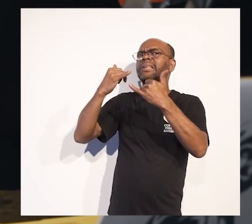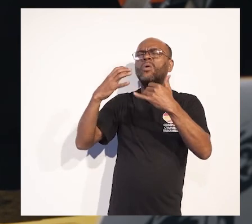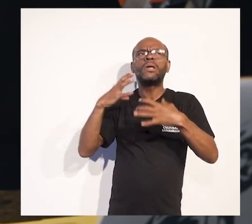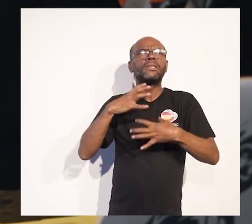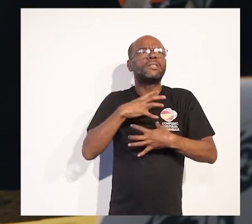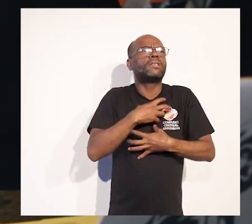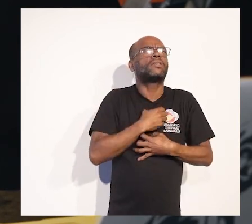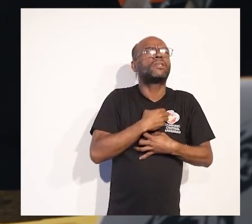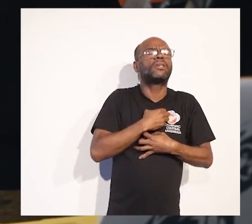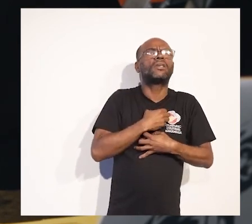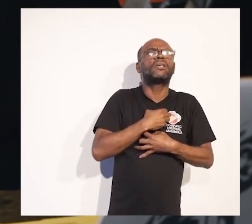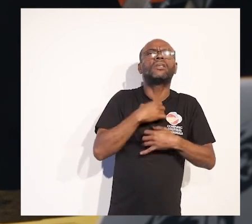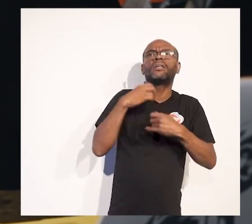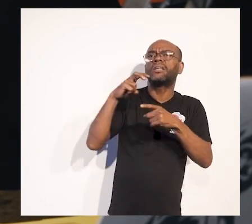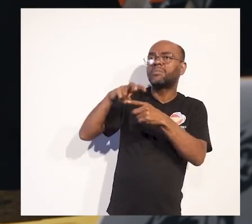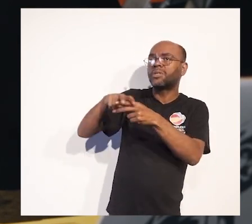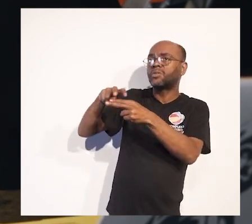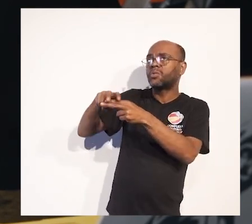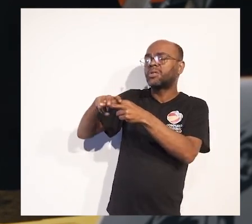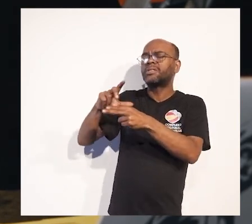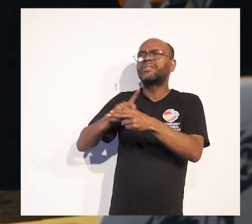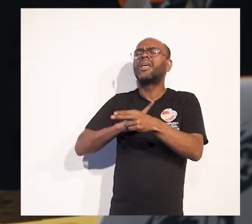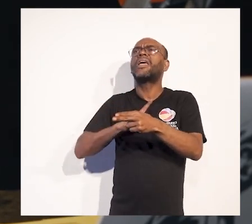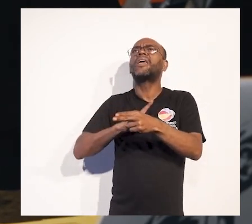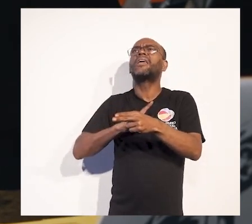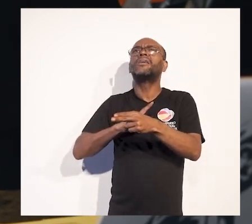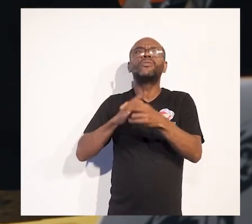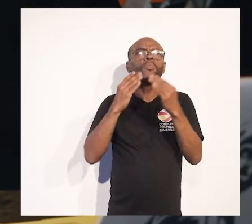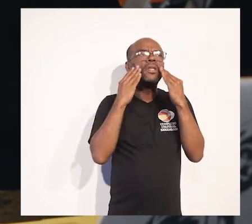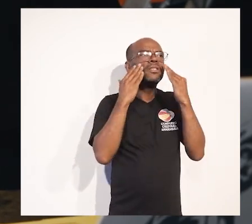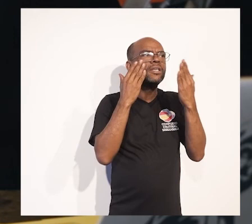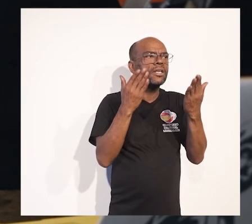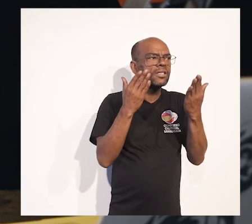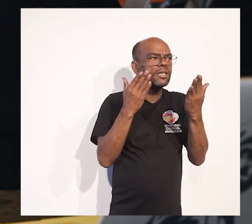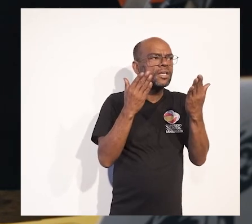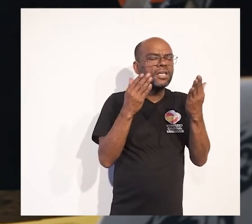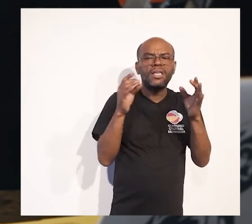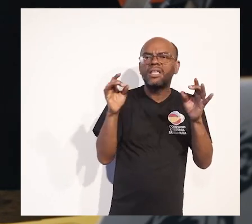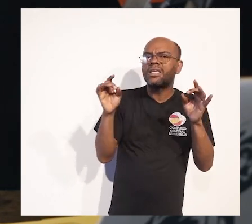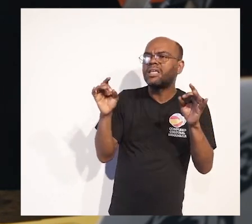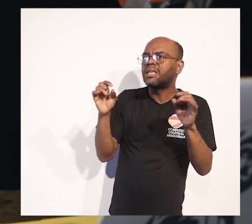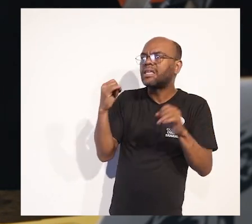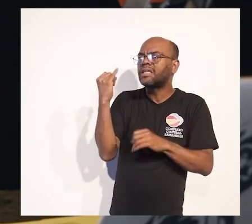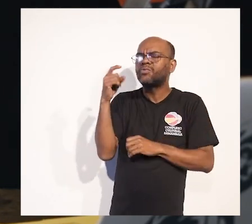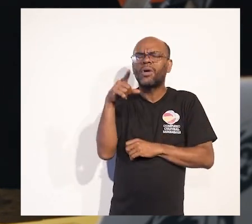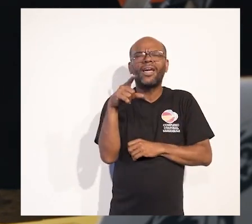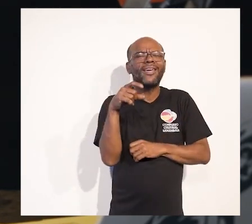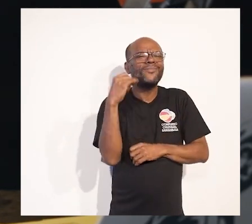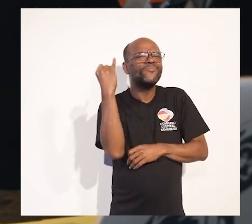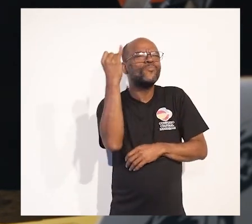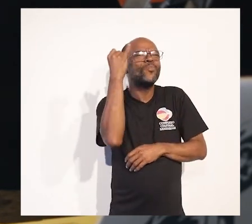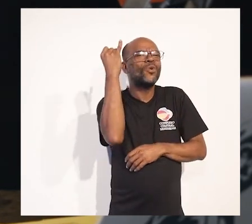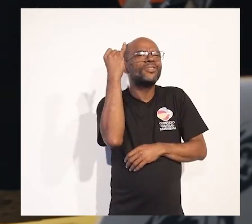percepção que a plateia tem sobre as cenas. E isso é fundamental no processo